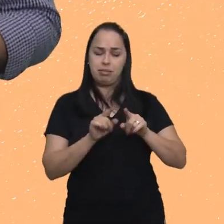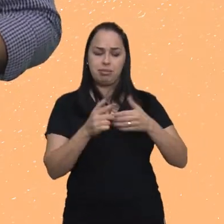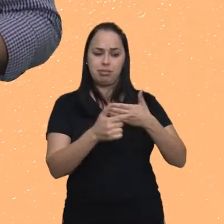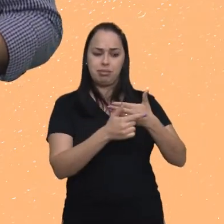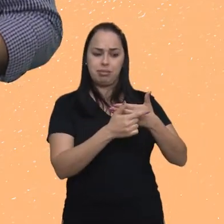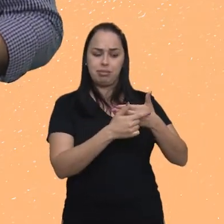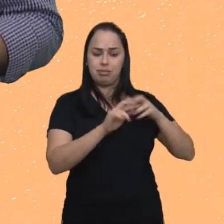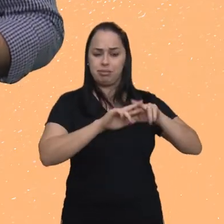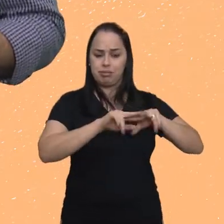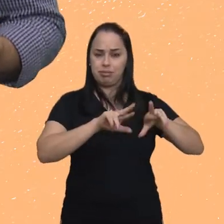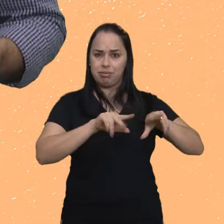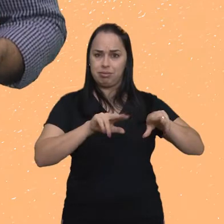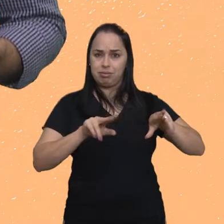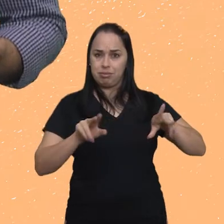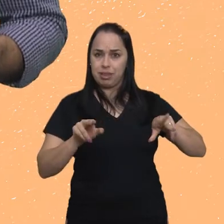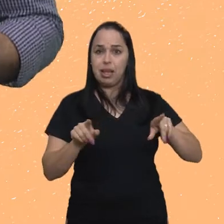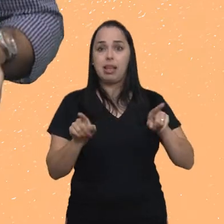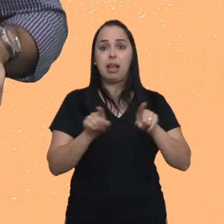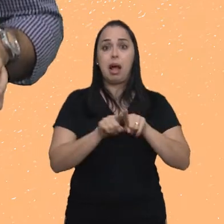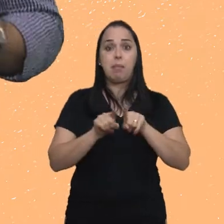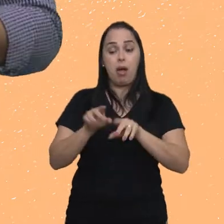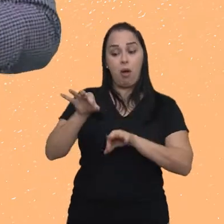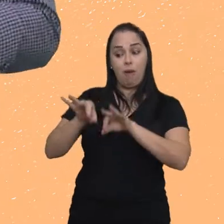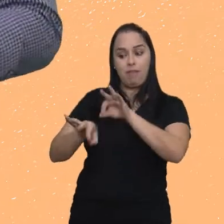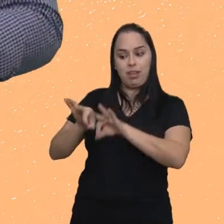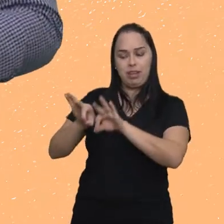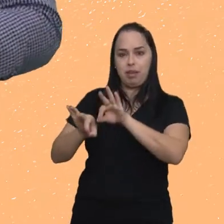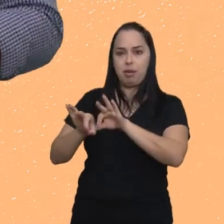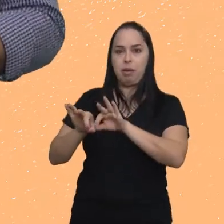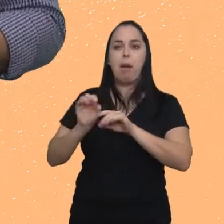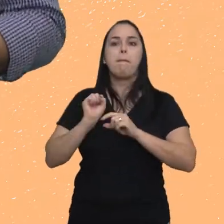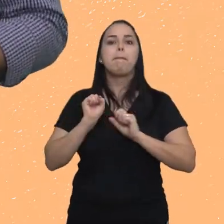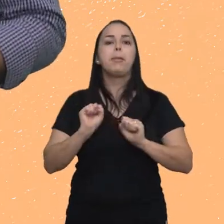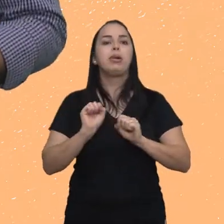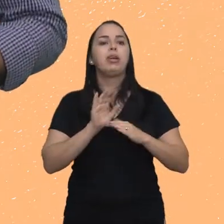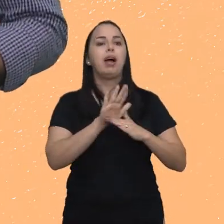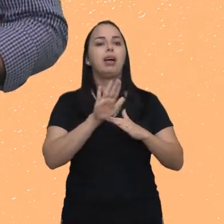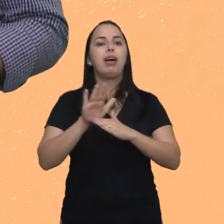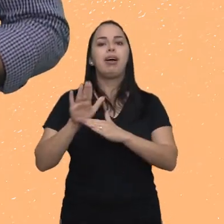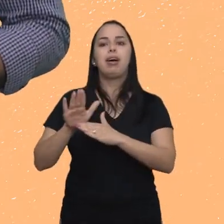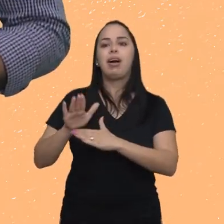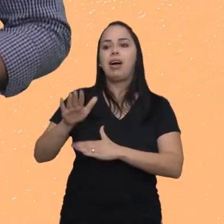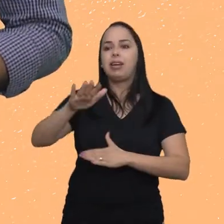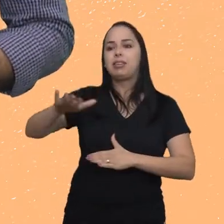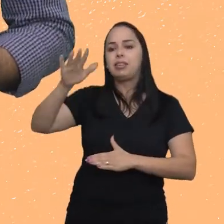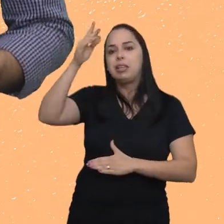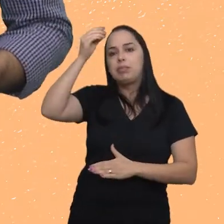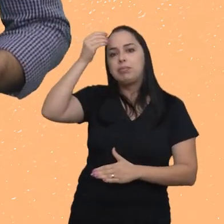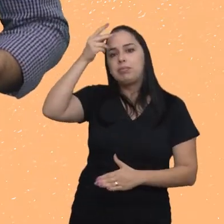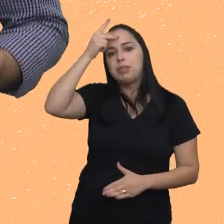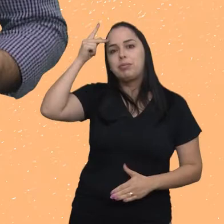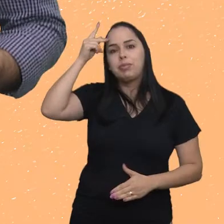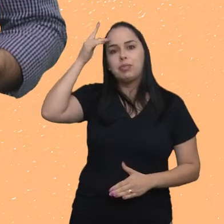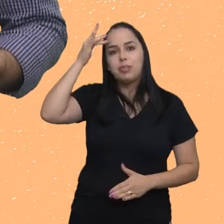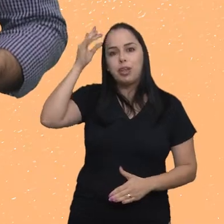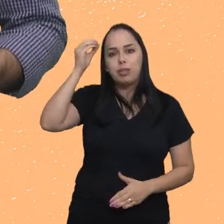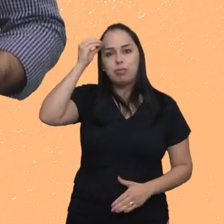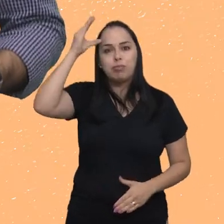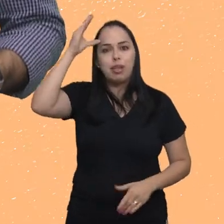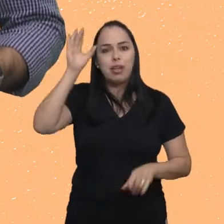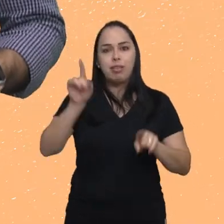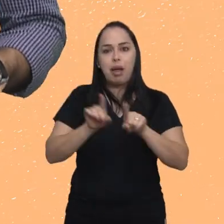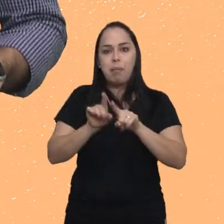as atividades realizadas no local, tais quais as oficinas, podem ajudar na aprendizagem e no desenvolvimento